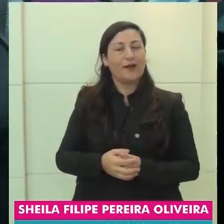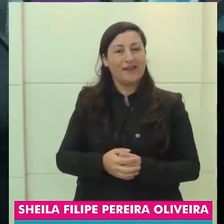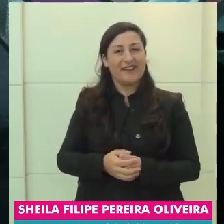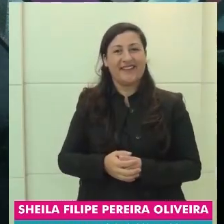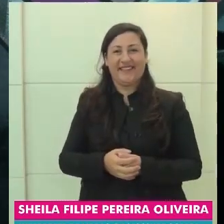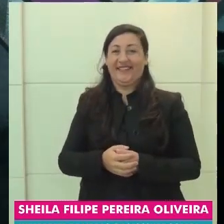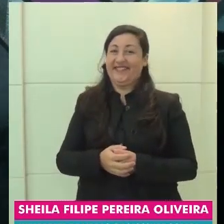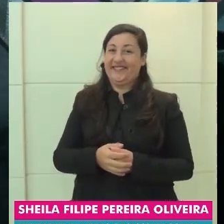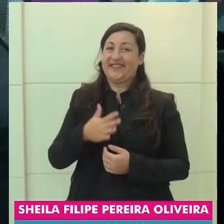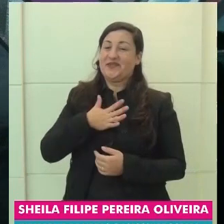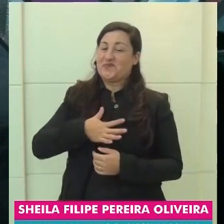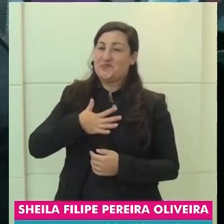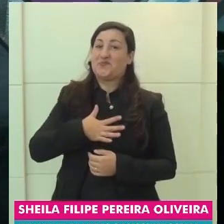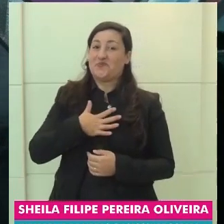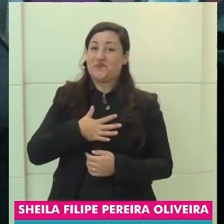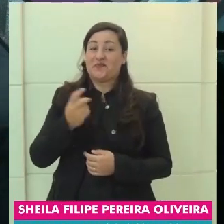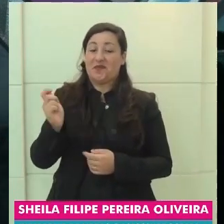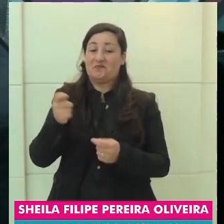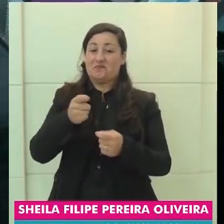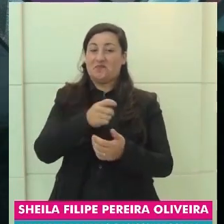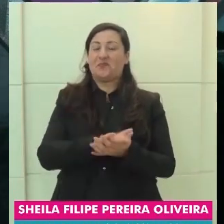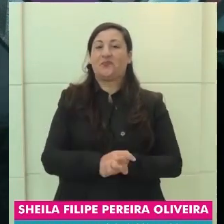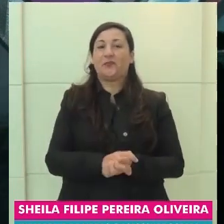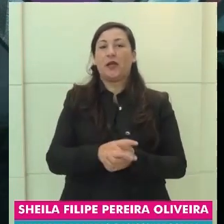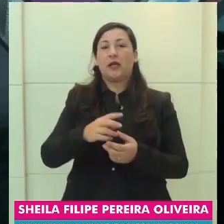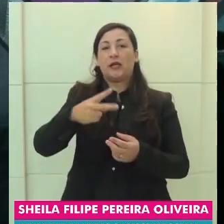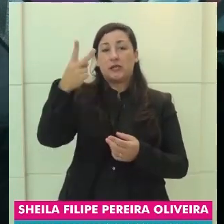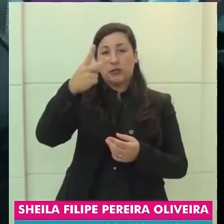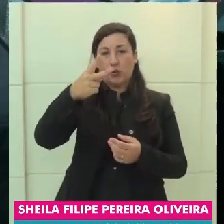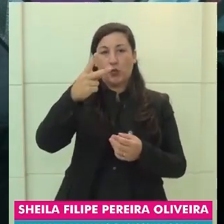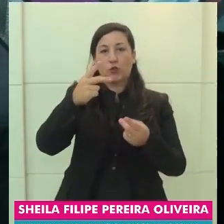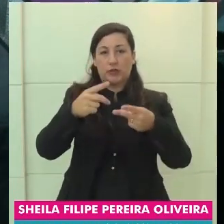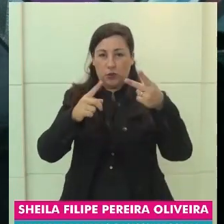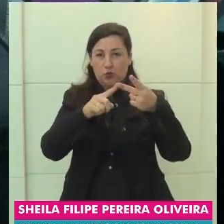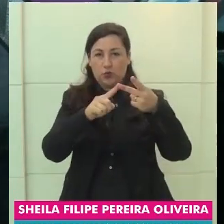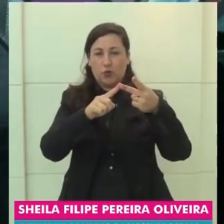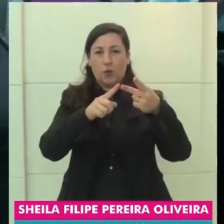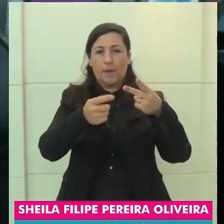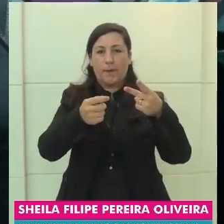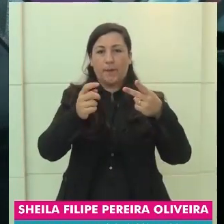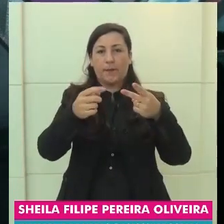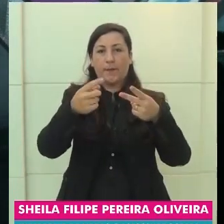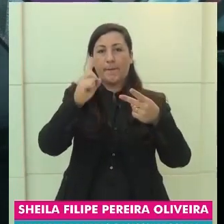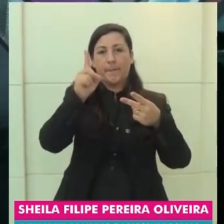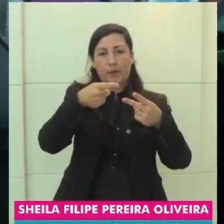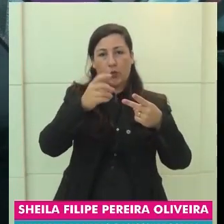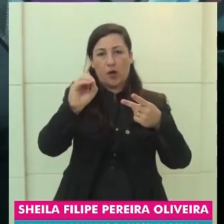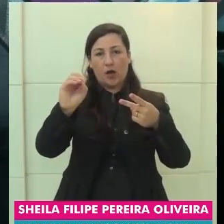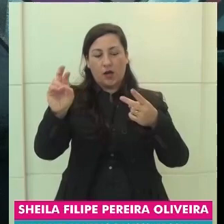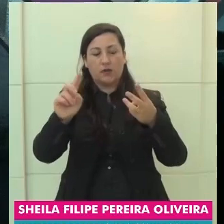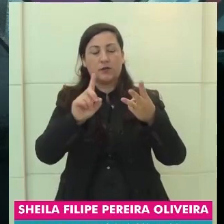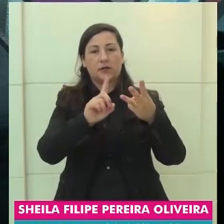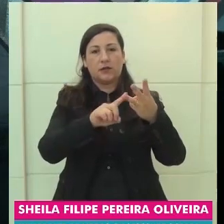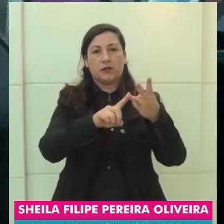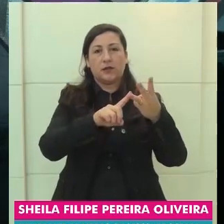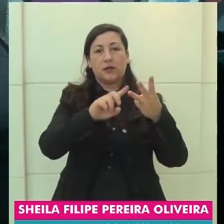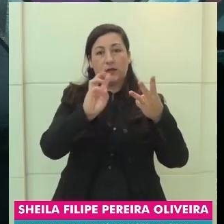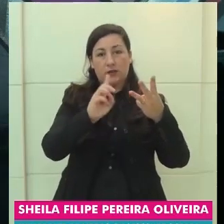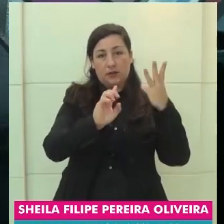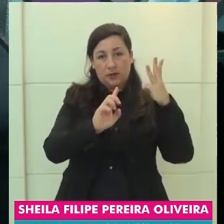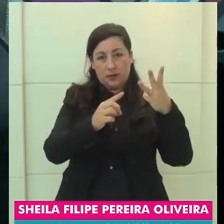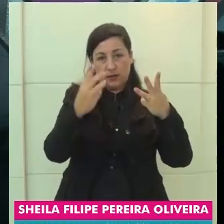No orçamento aí do mês. Segundo prêmio, R$ terceiro prêmio, R$ tá?